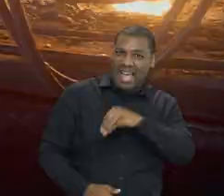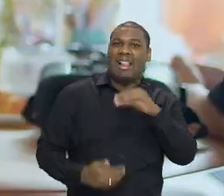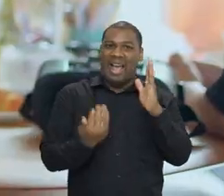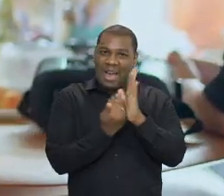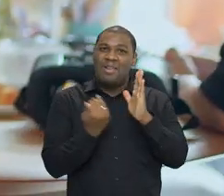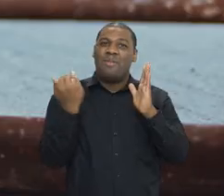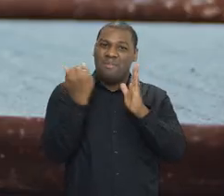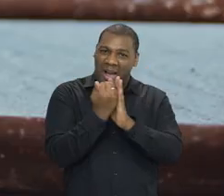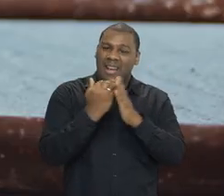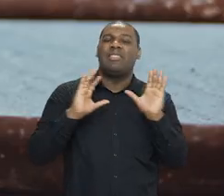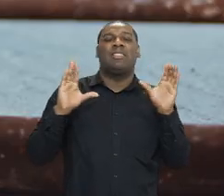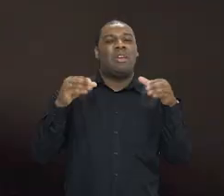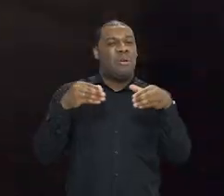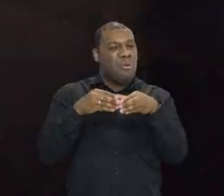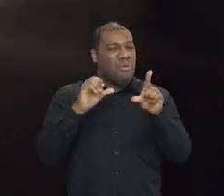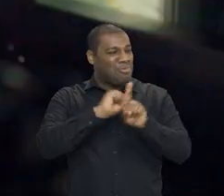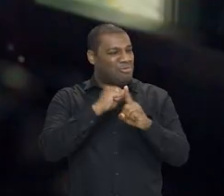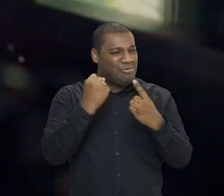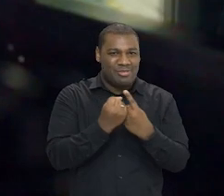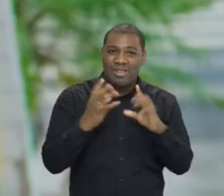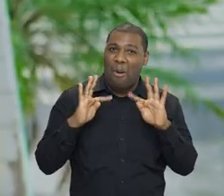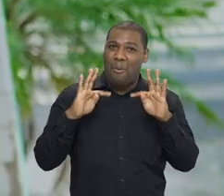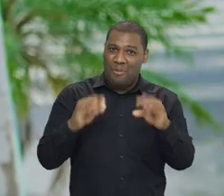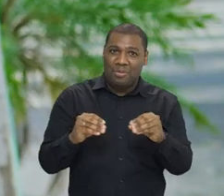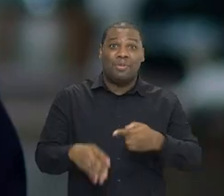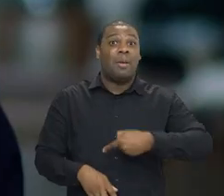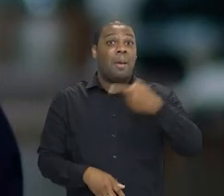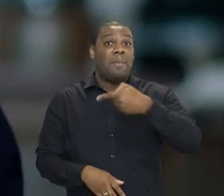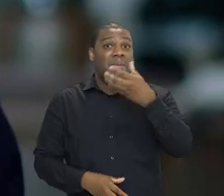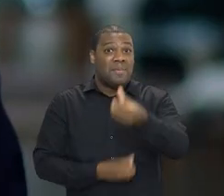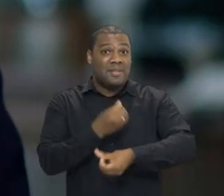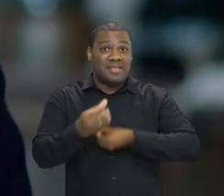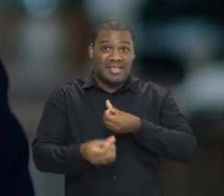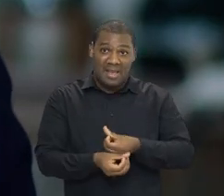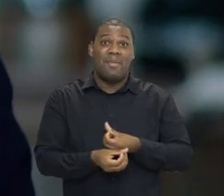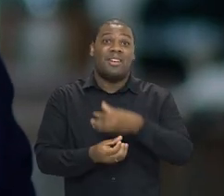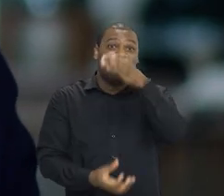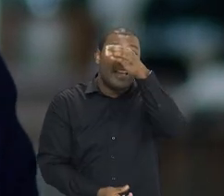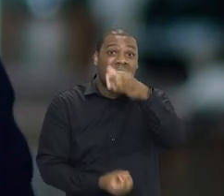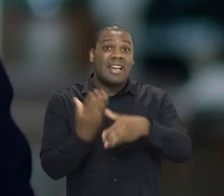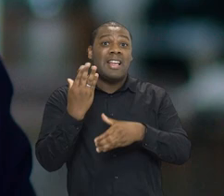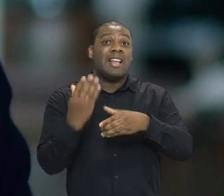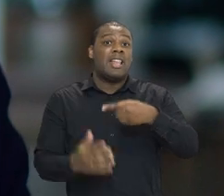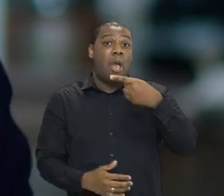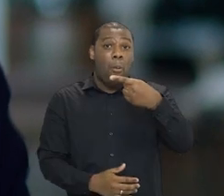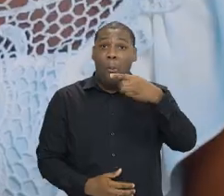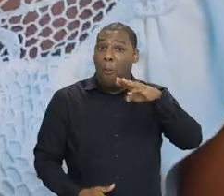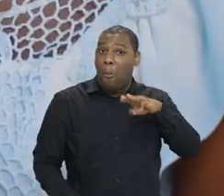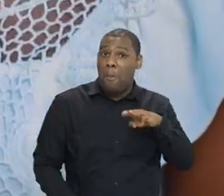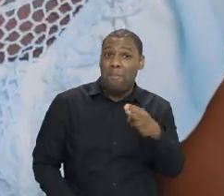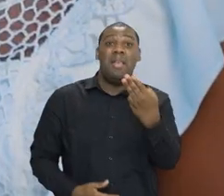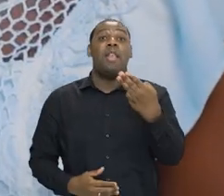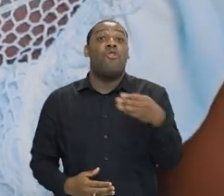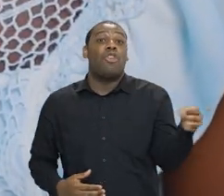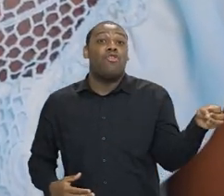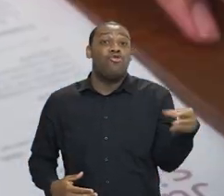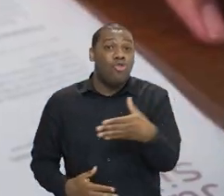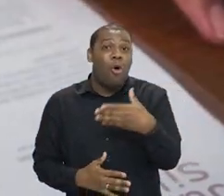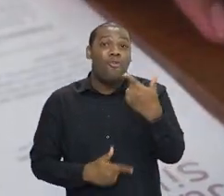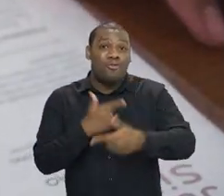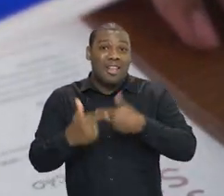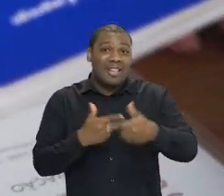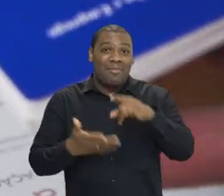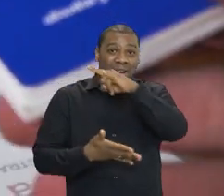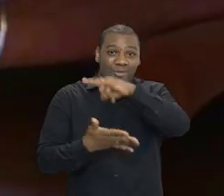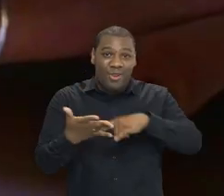as profissões e classes sociais. No primeiro semestre deste ano, foram criados mais de 1 milhão de novos postos de trabalho com